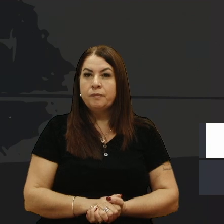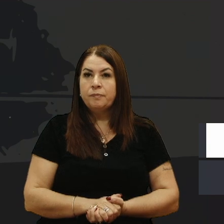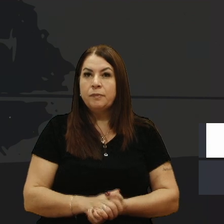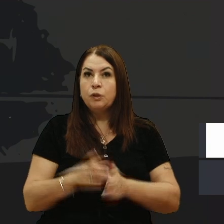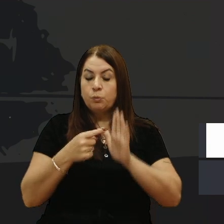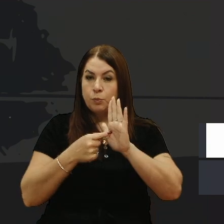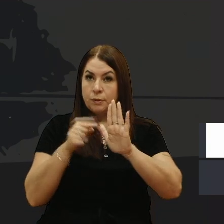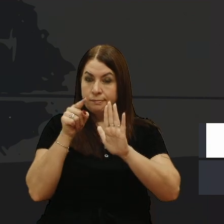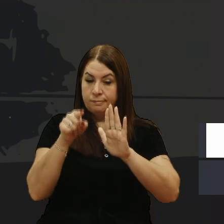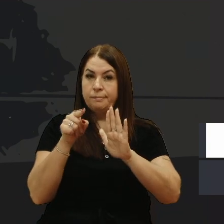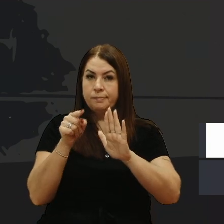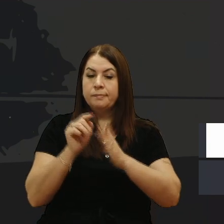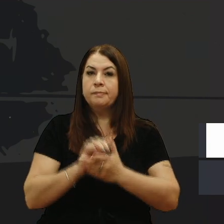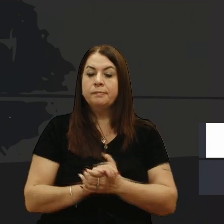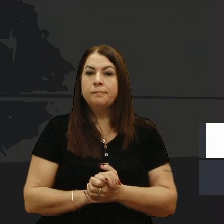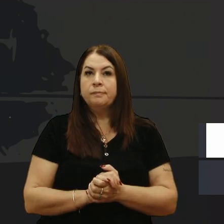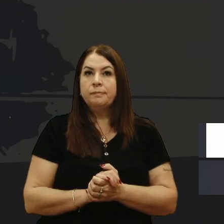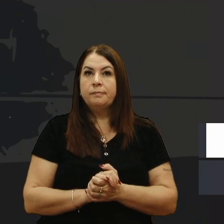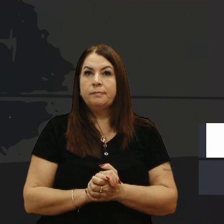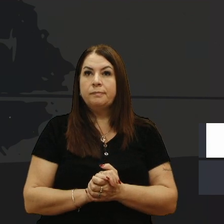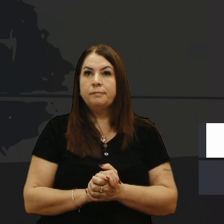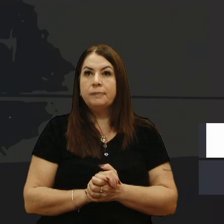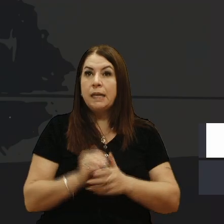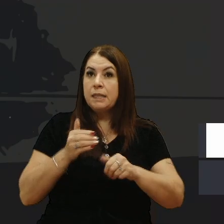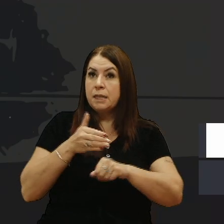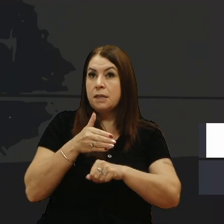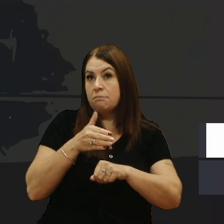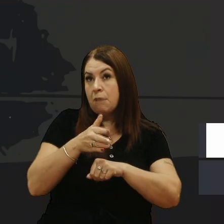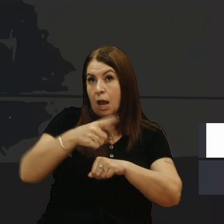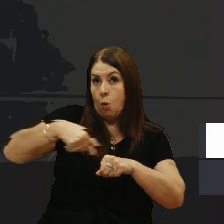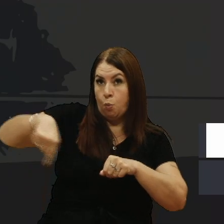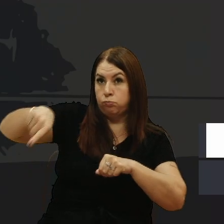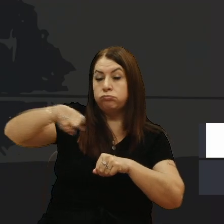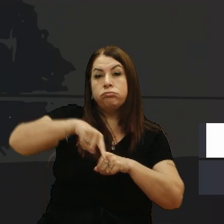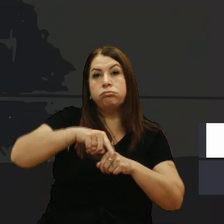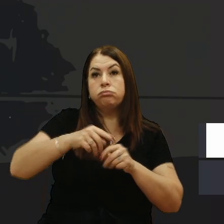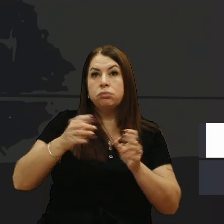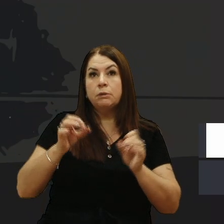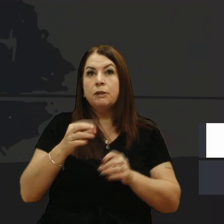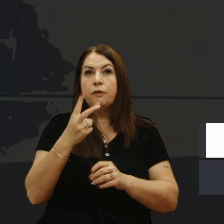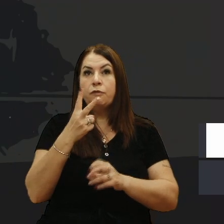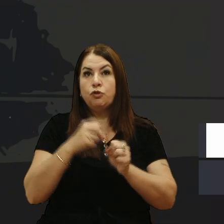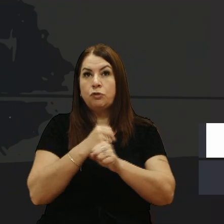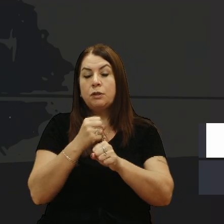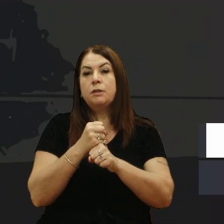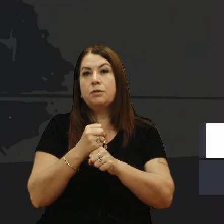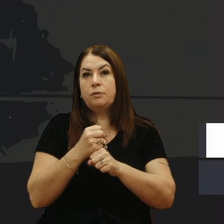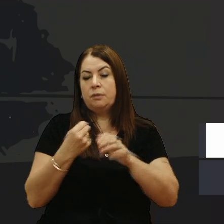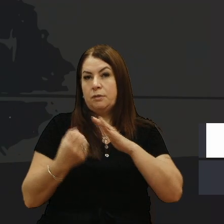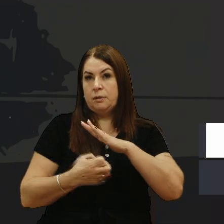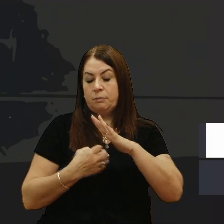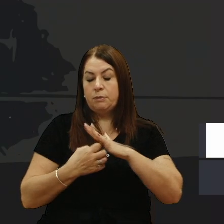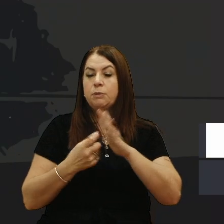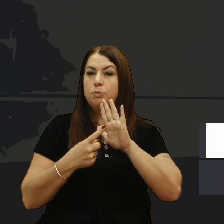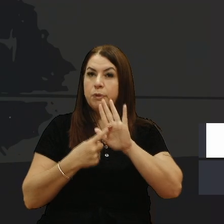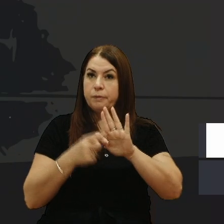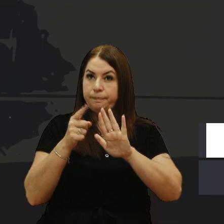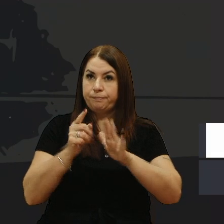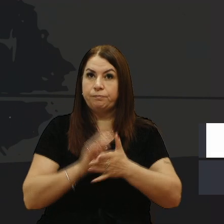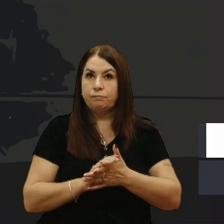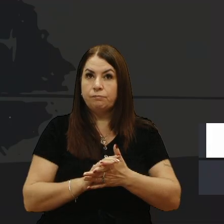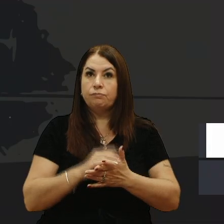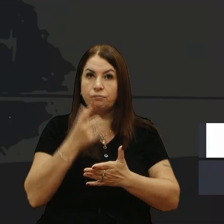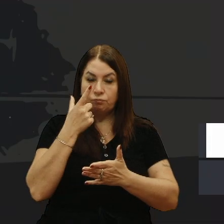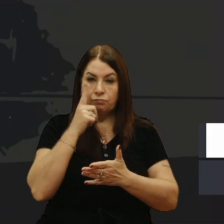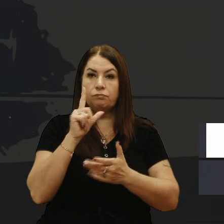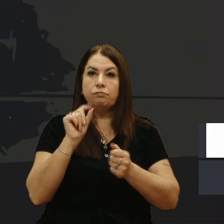mostrado aqui, essa interseção ela é suficiente e adequada para 20 anos de concessão, e está mostrado ali que ela dá conta